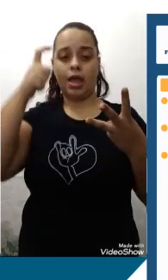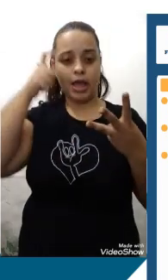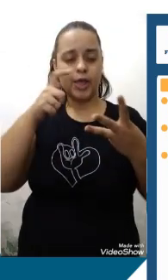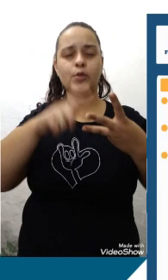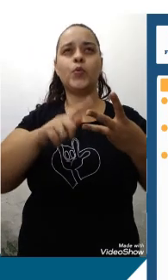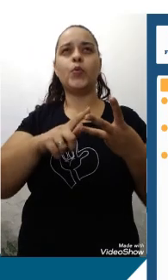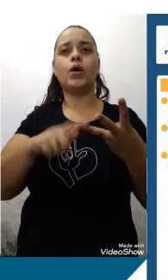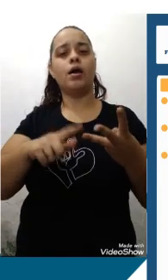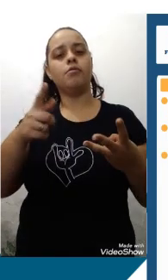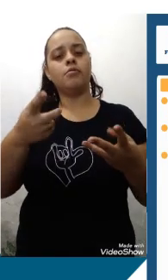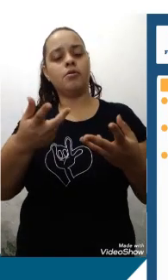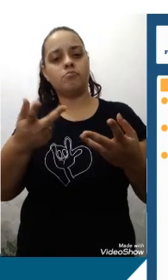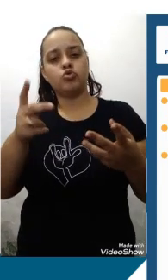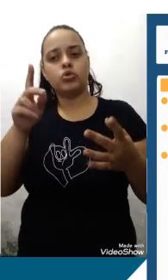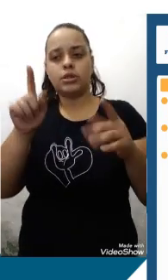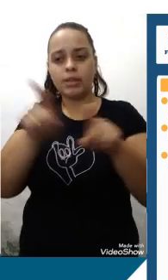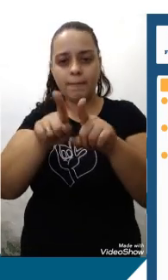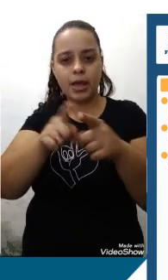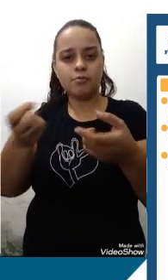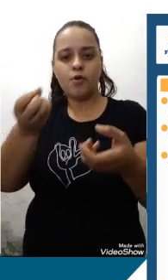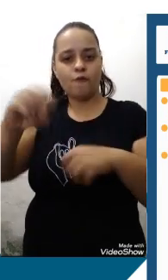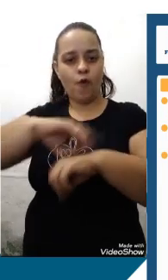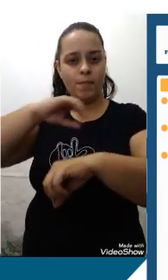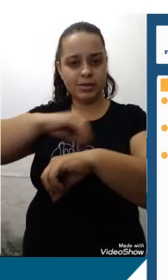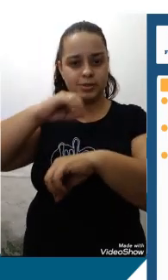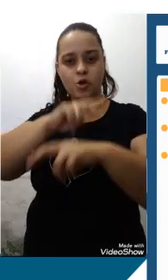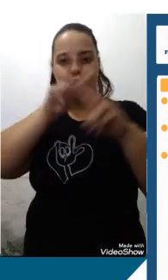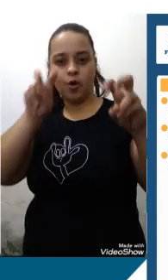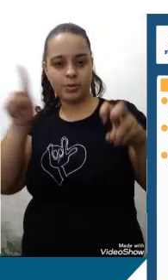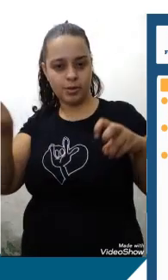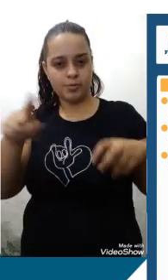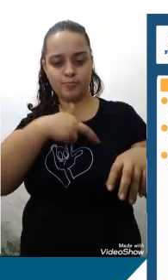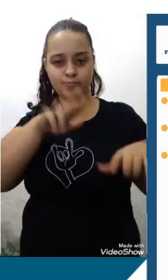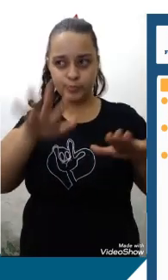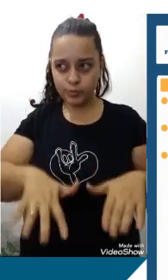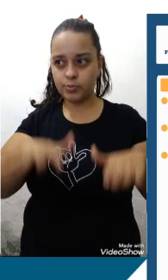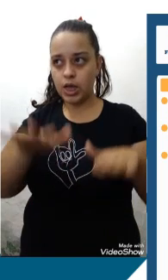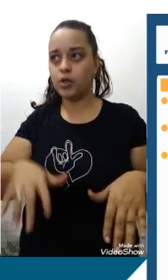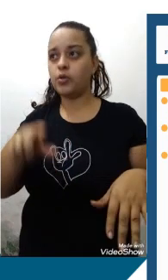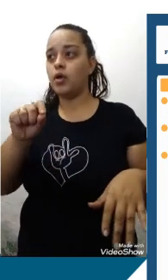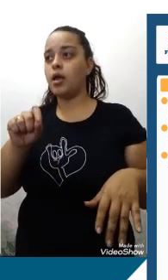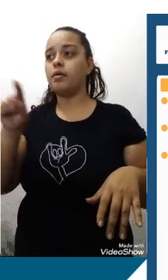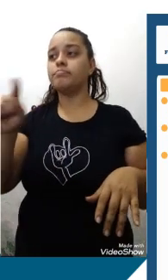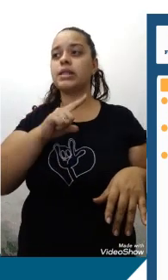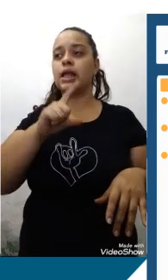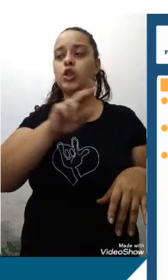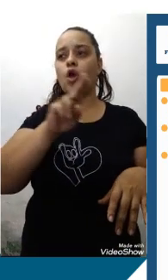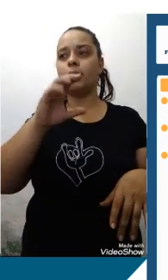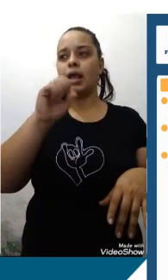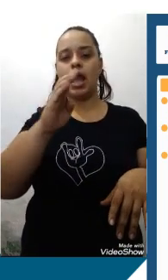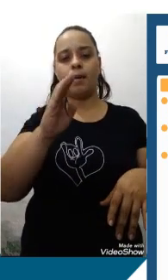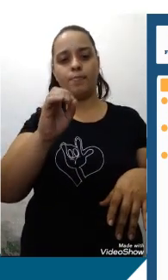junto aos muçulmanos, não é antes de 1434 que os portugueses vão conseguir cruzar o Cabo Bojador, que fica na verdade umas 3 ou